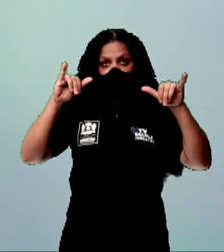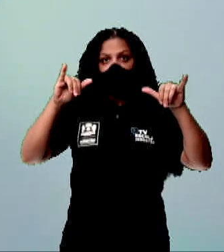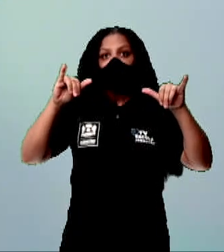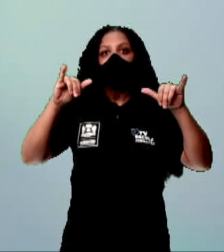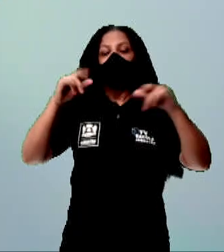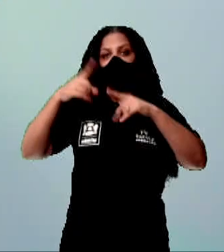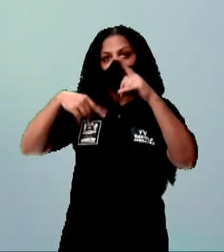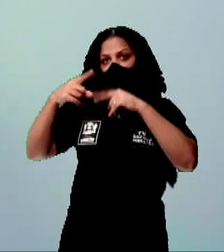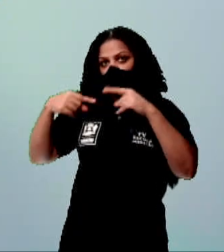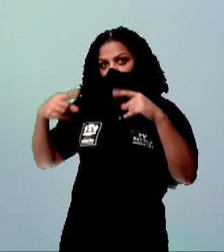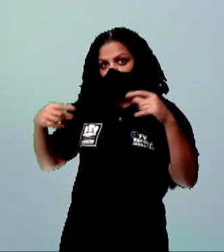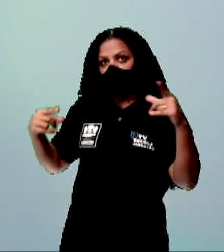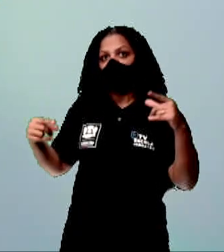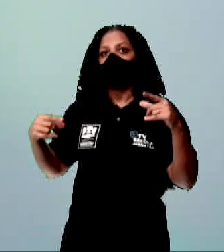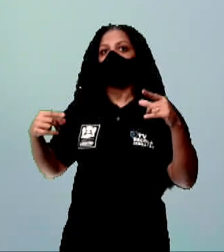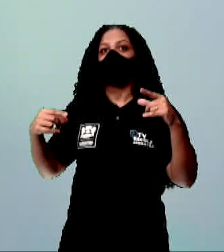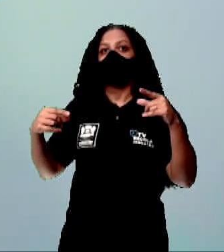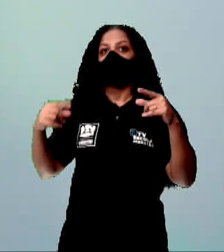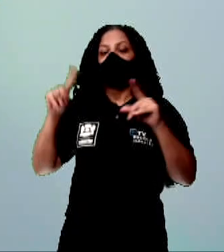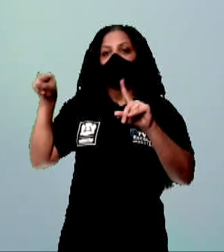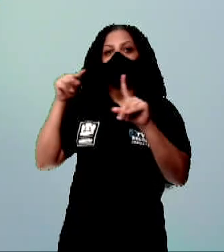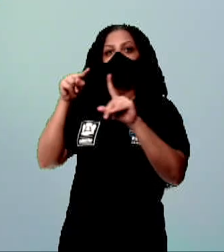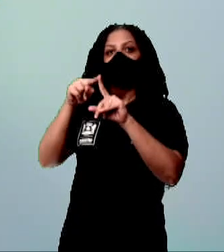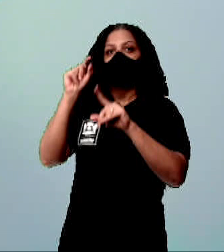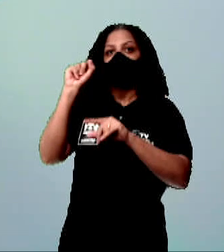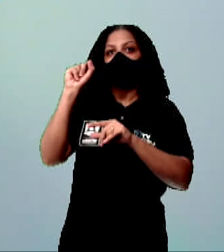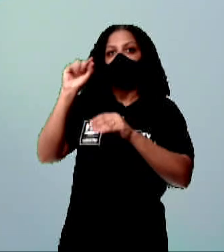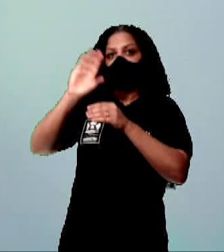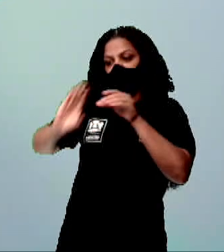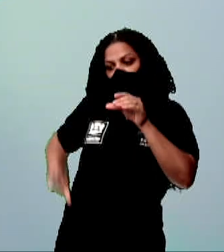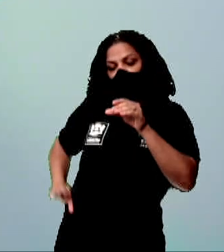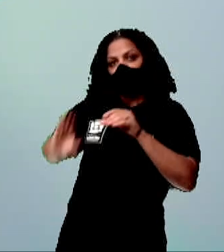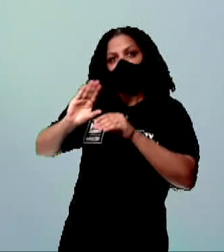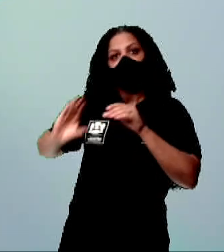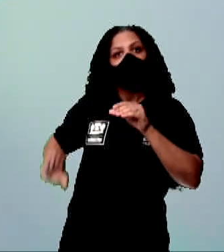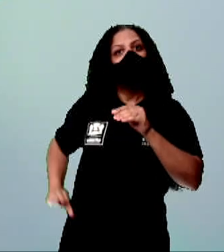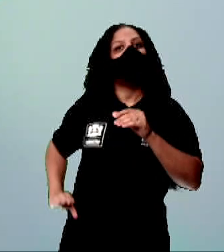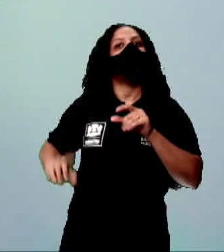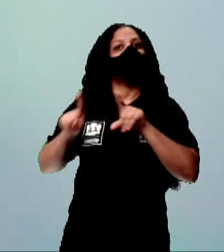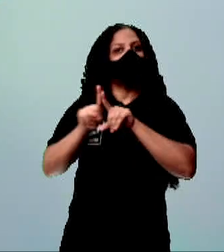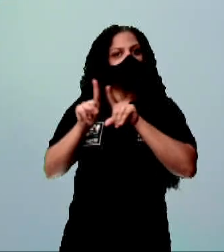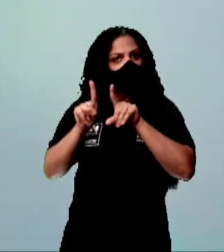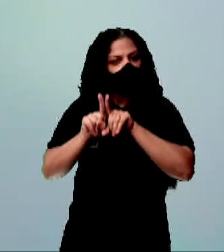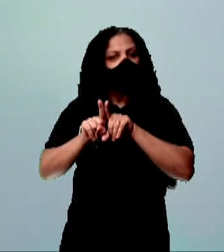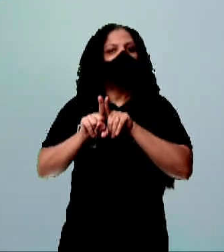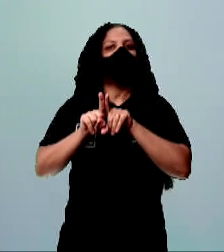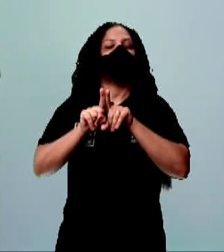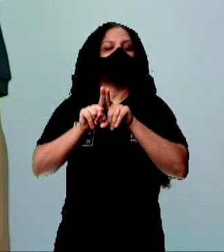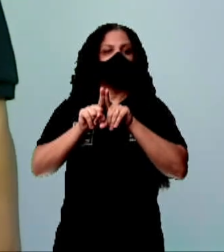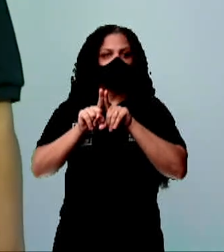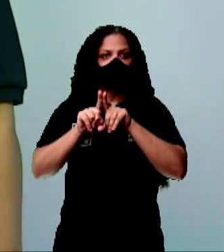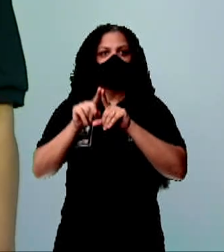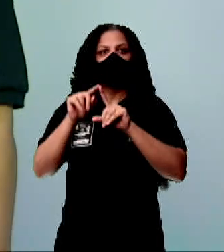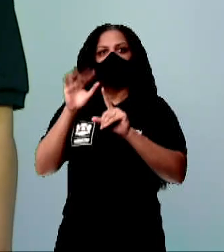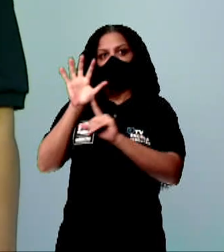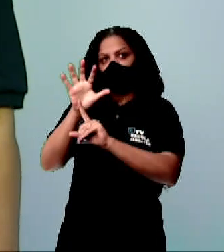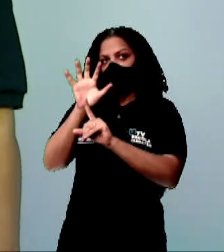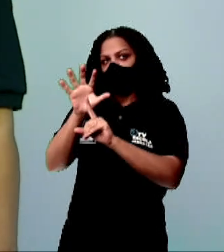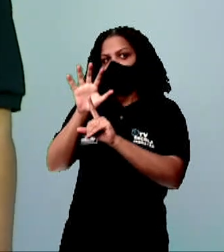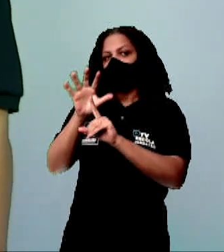fins lucrativos. Já a propaganda não, apenas anuncia tentando influenciar no comportamento das pessoas.